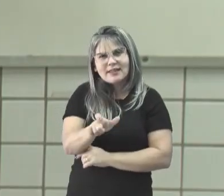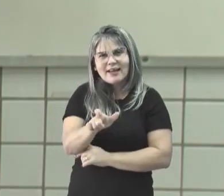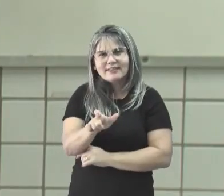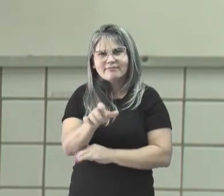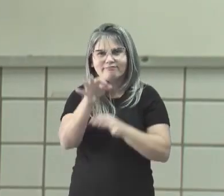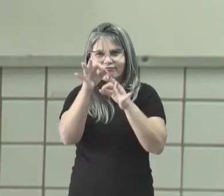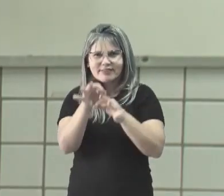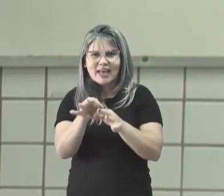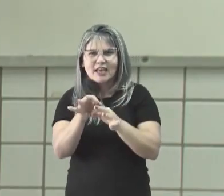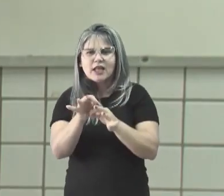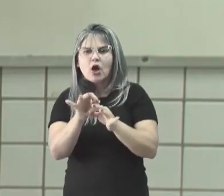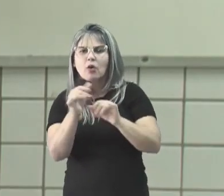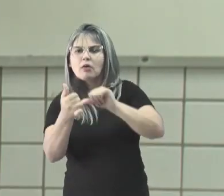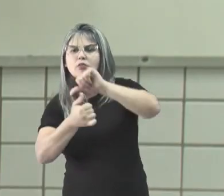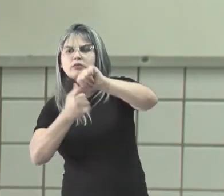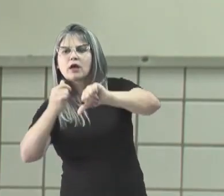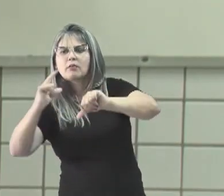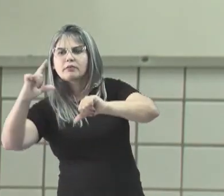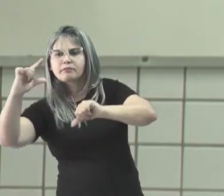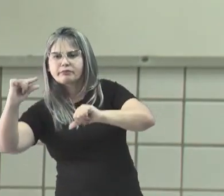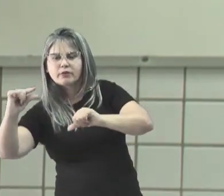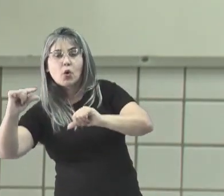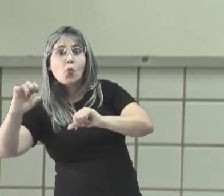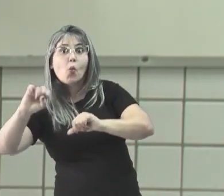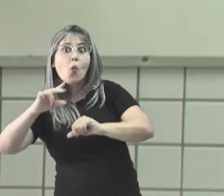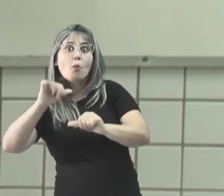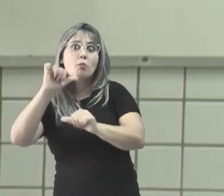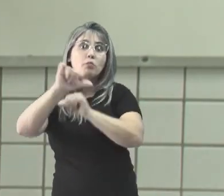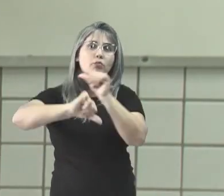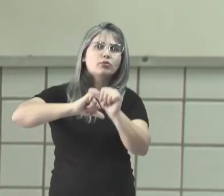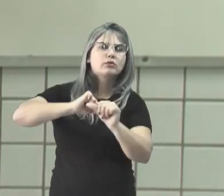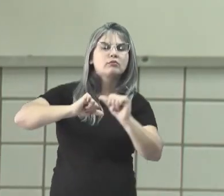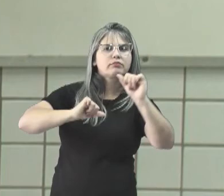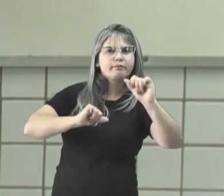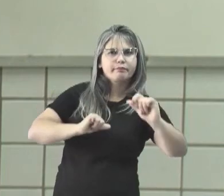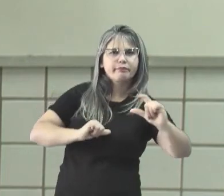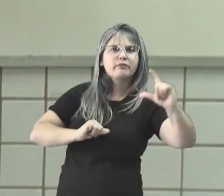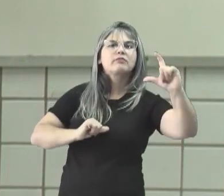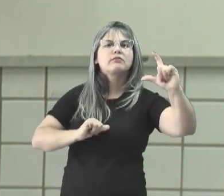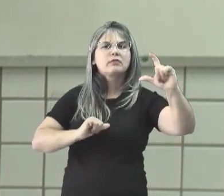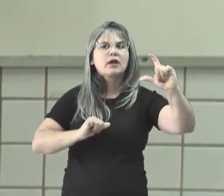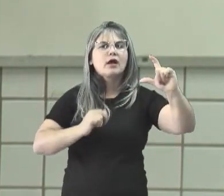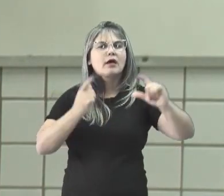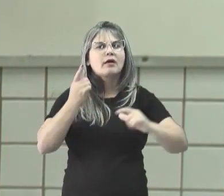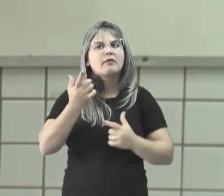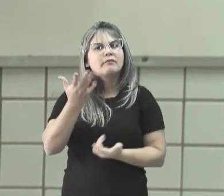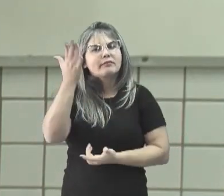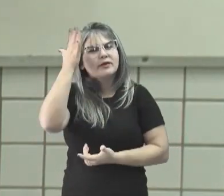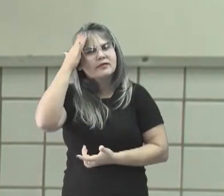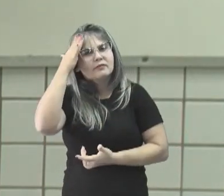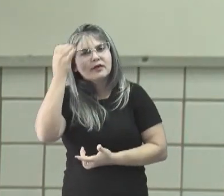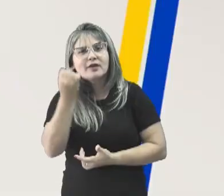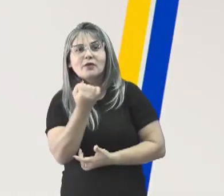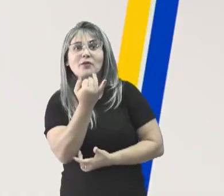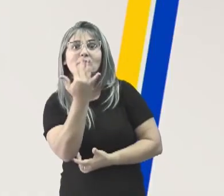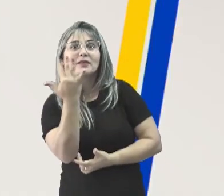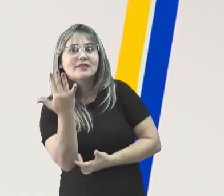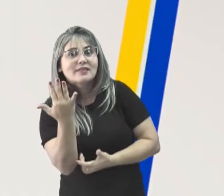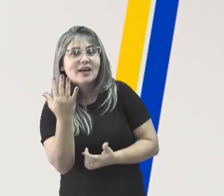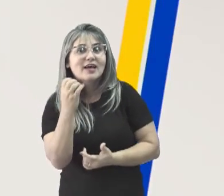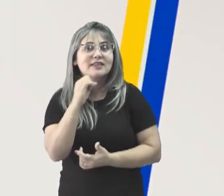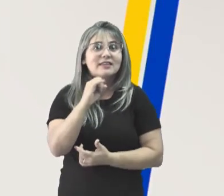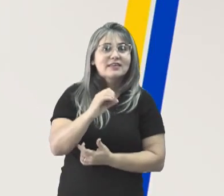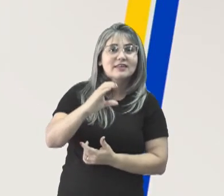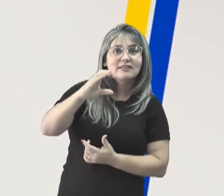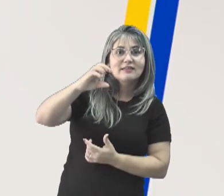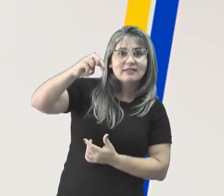quantidade de medicação que é dada, a gente transforma para descobrir o total de medicação que é dada naquele dia, depois o